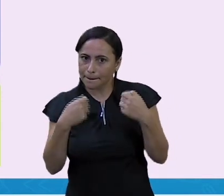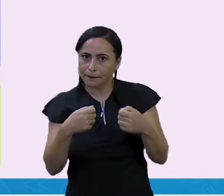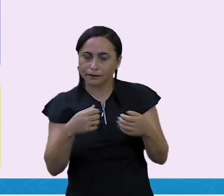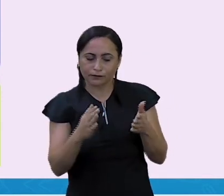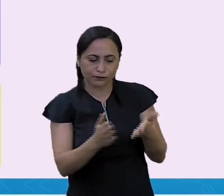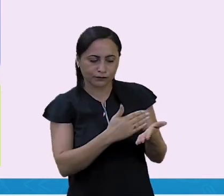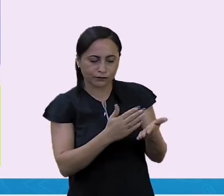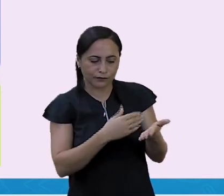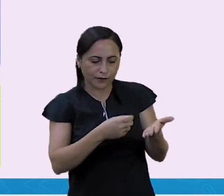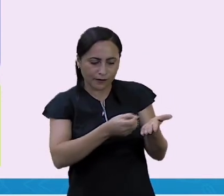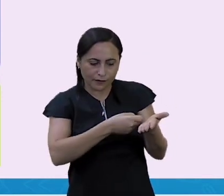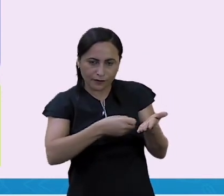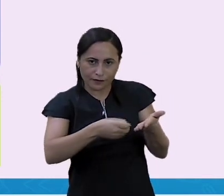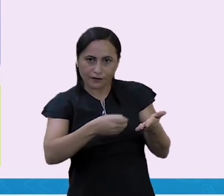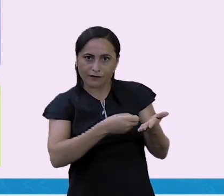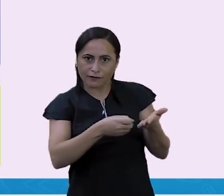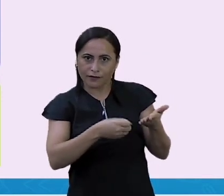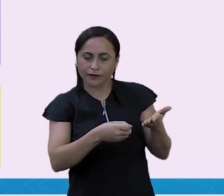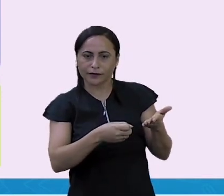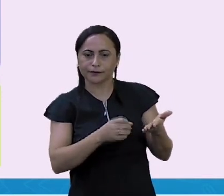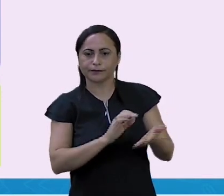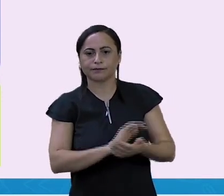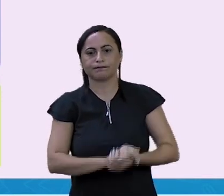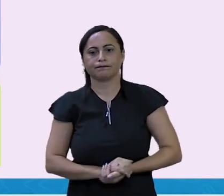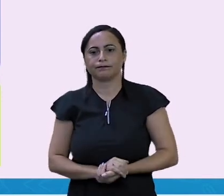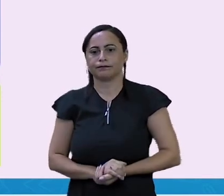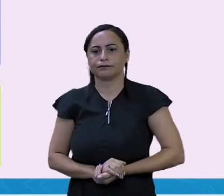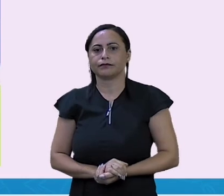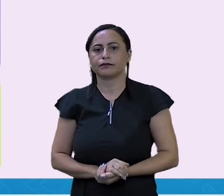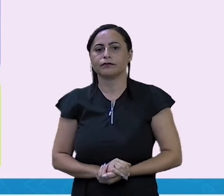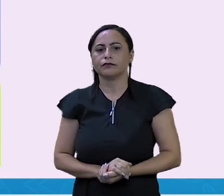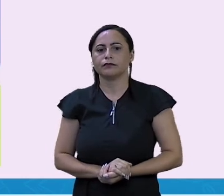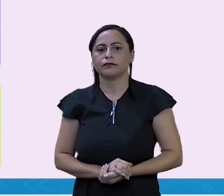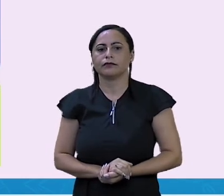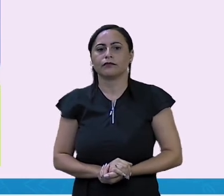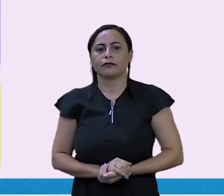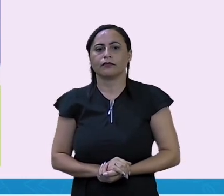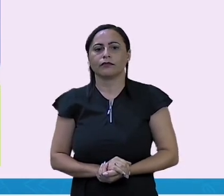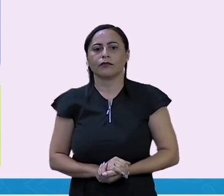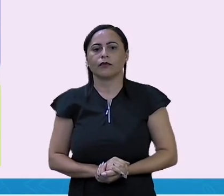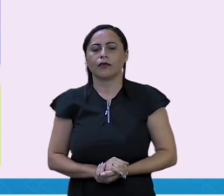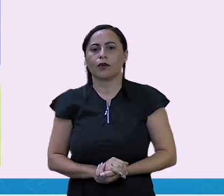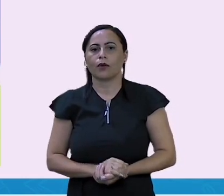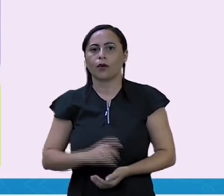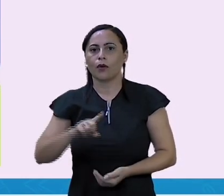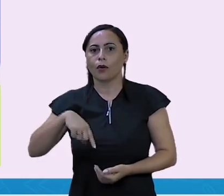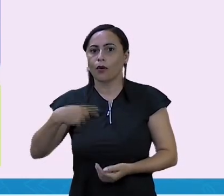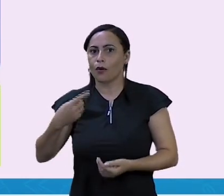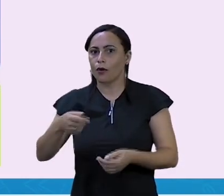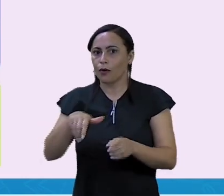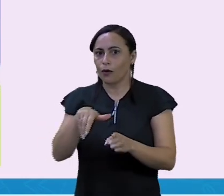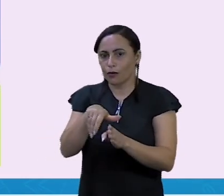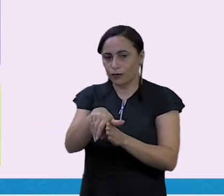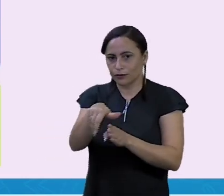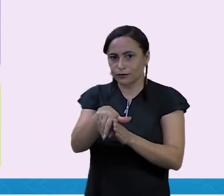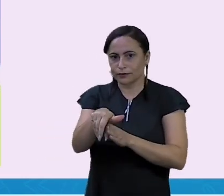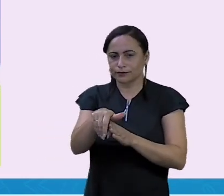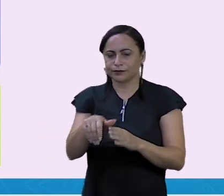impressa. Quando a gente está escrevendo, a gente está memorizando também. Outra dica, faça